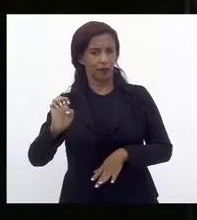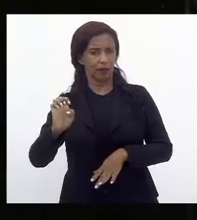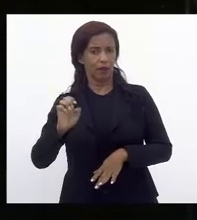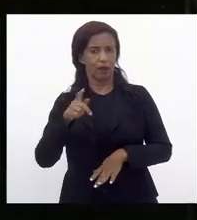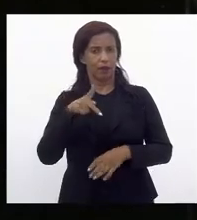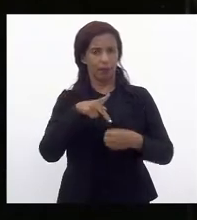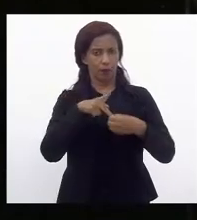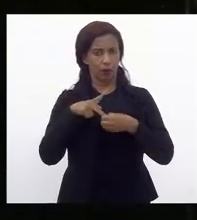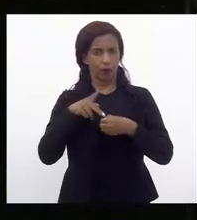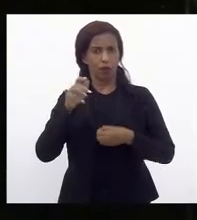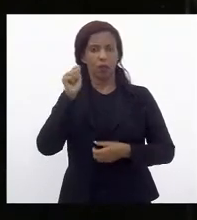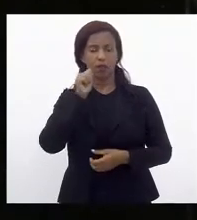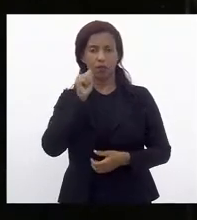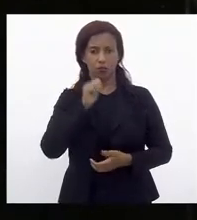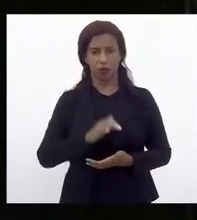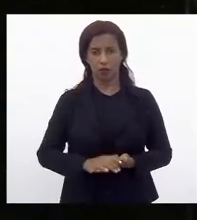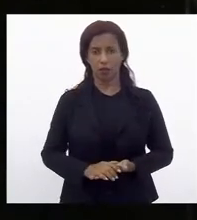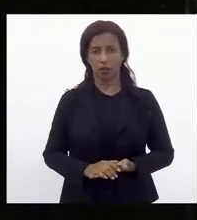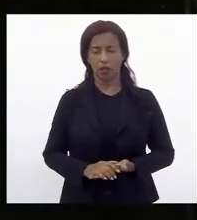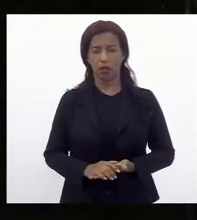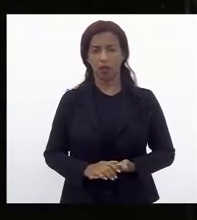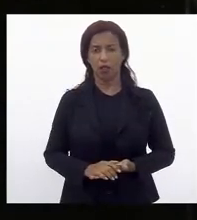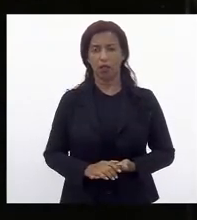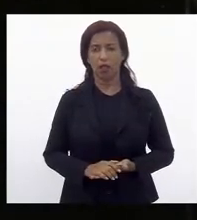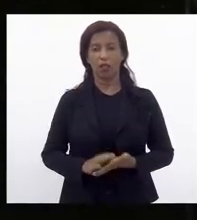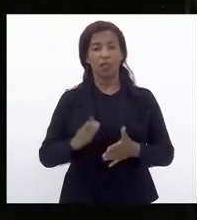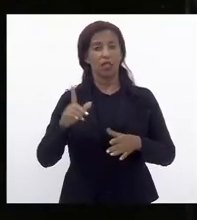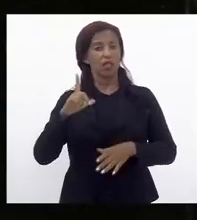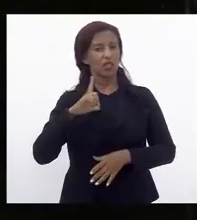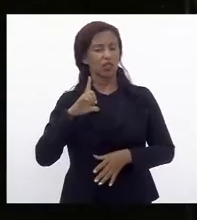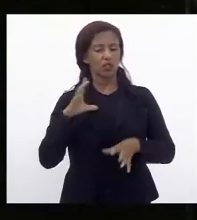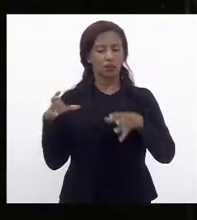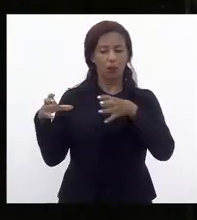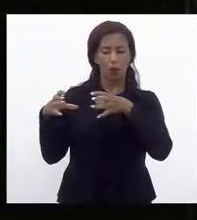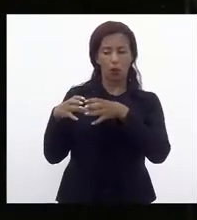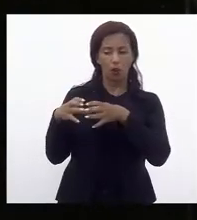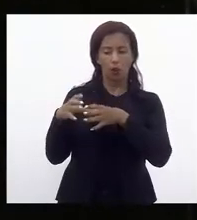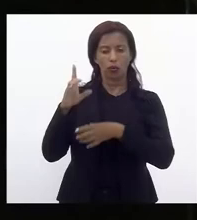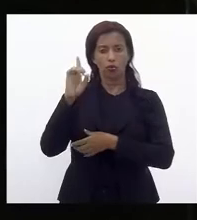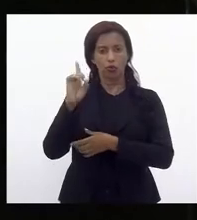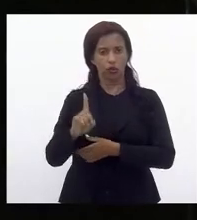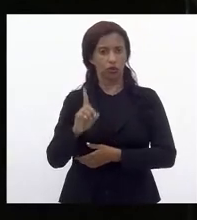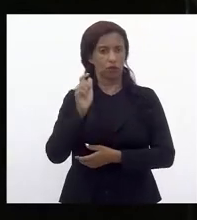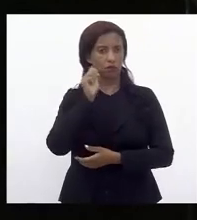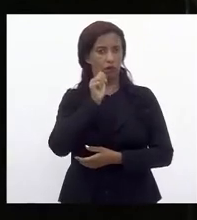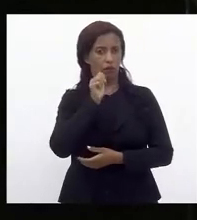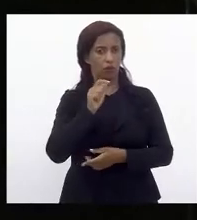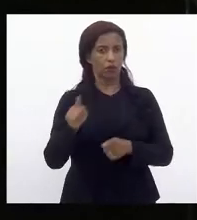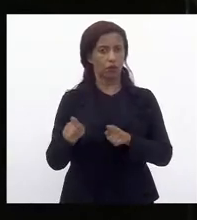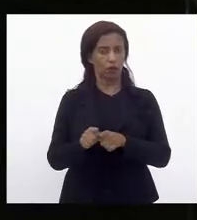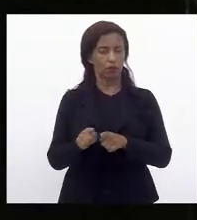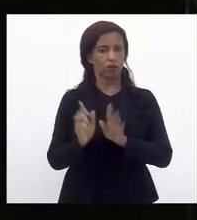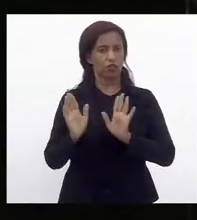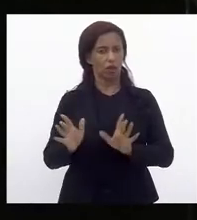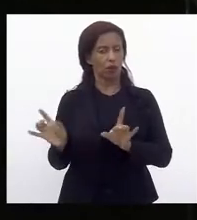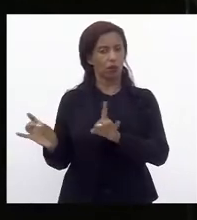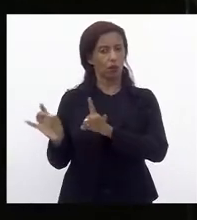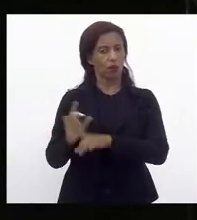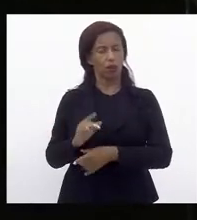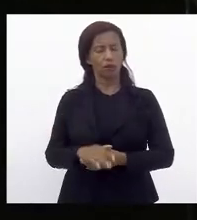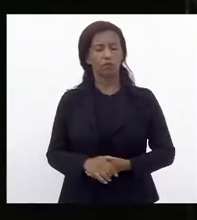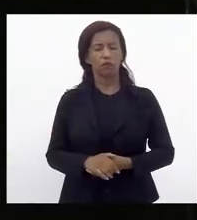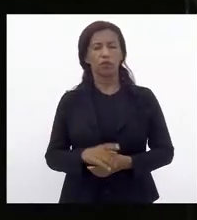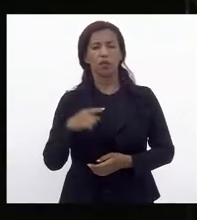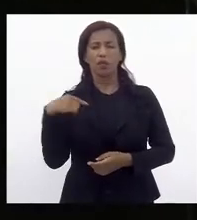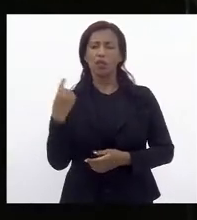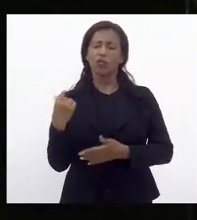alguns estados que não possuíam até a Comissão de Defesa dos Direitos da Mulher. E a gente